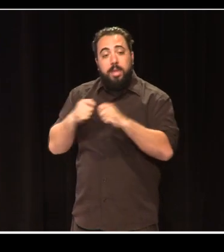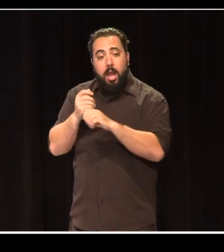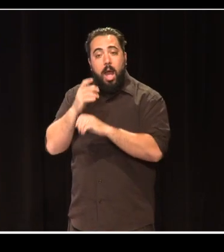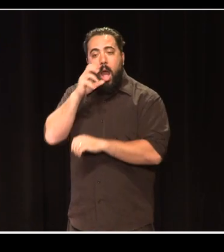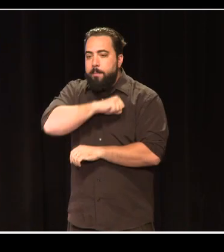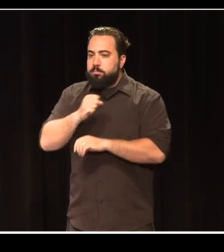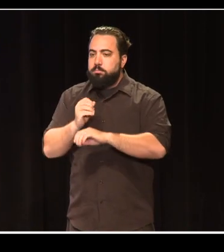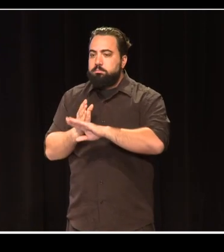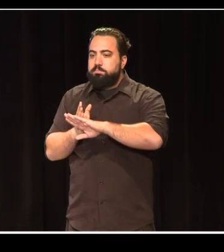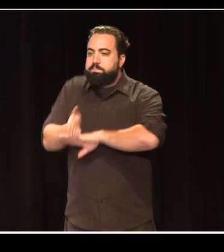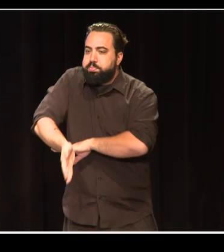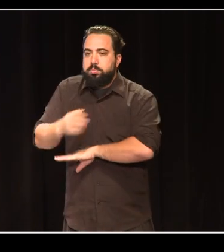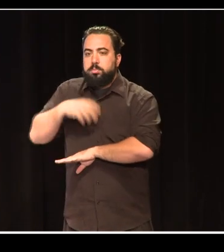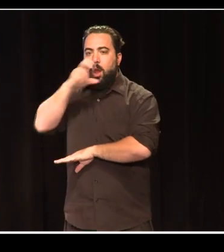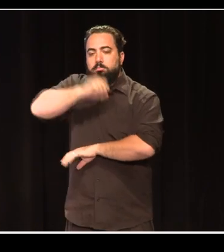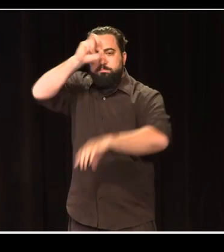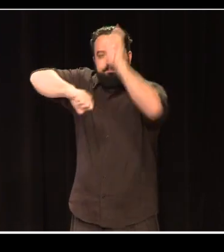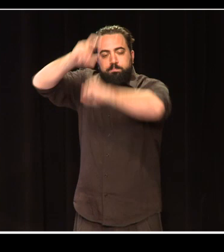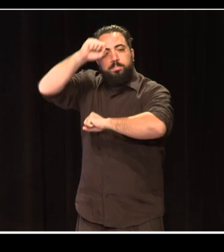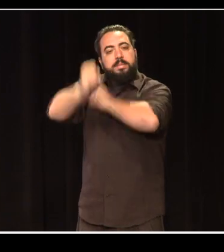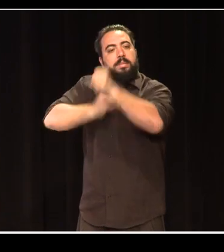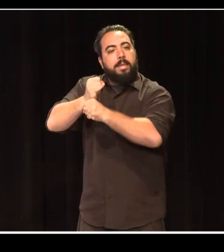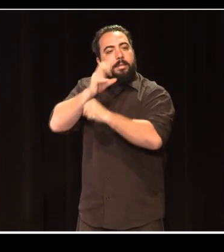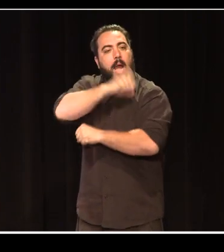conteúdo que esteja na internet.